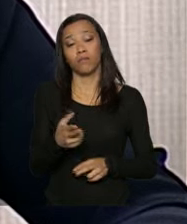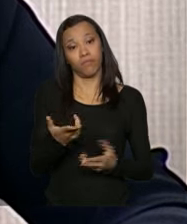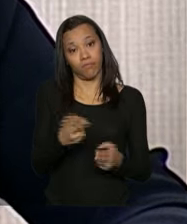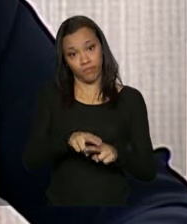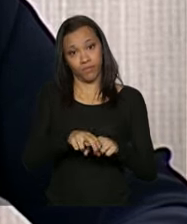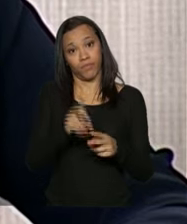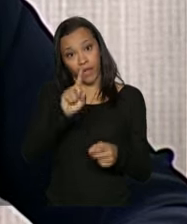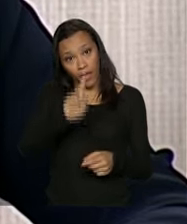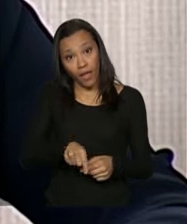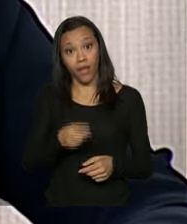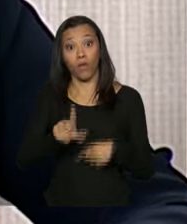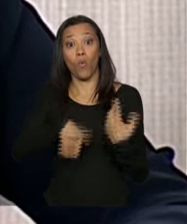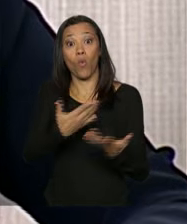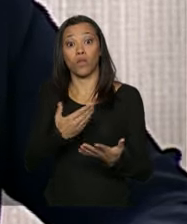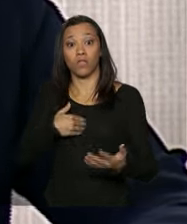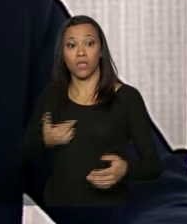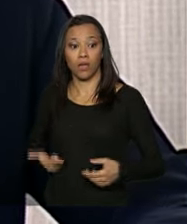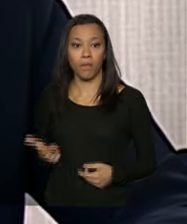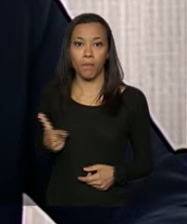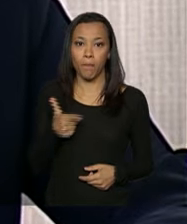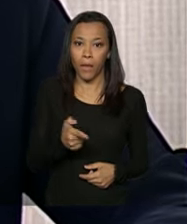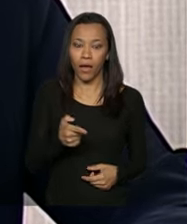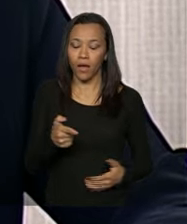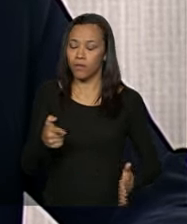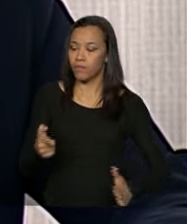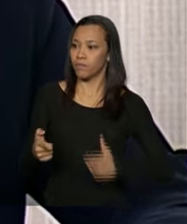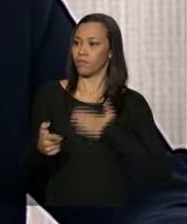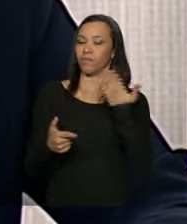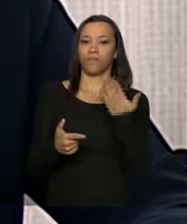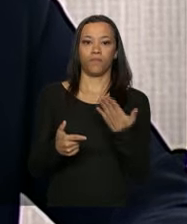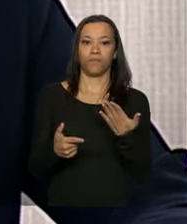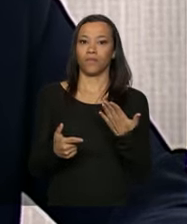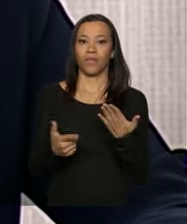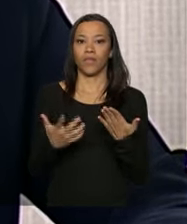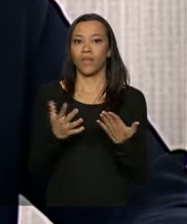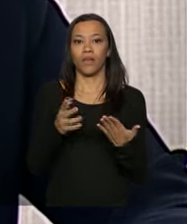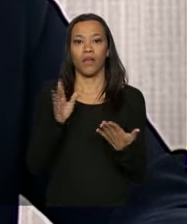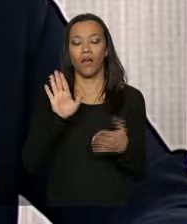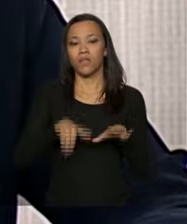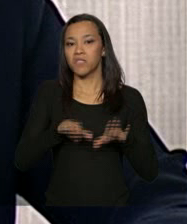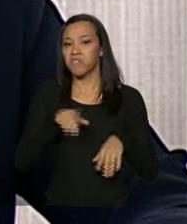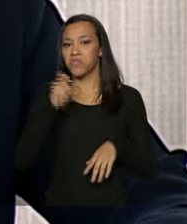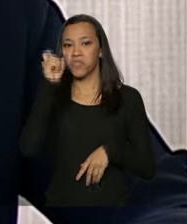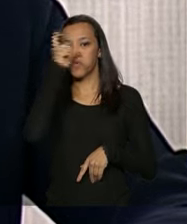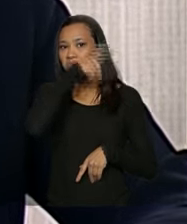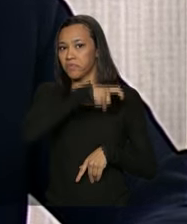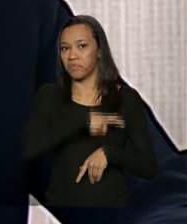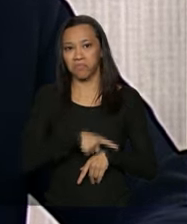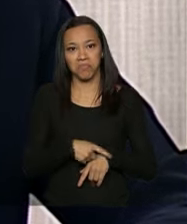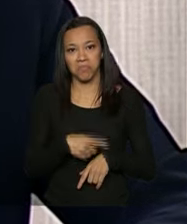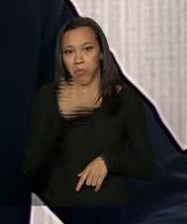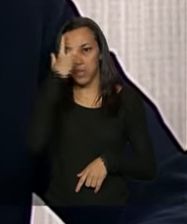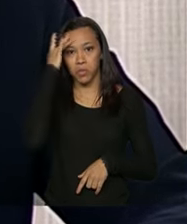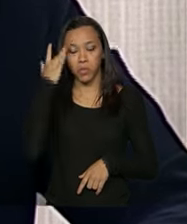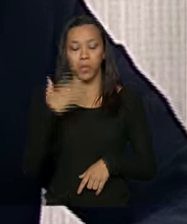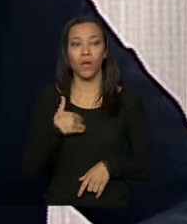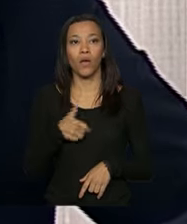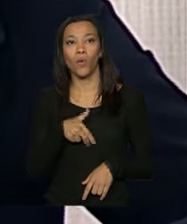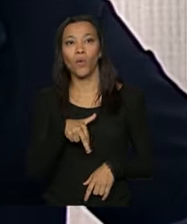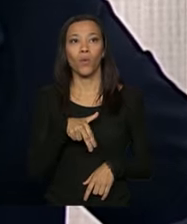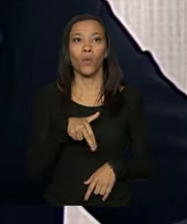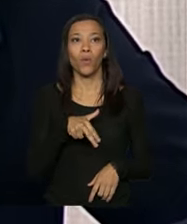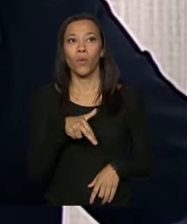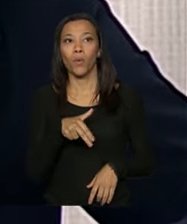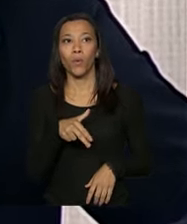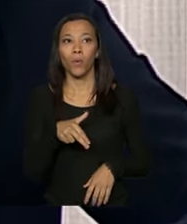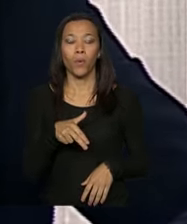aliada ao ataque, nós temos o elemento surpresa, que dificilmente alguém pego de surpresa pode